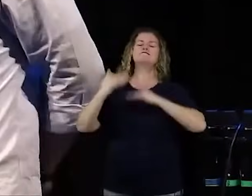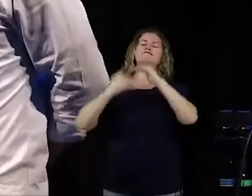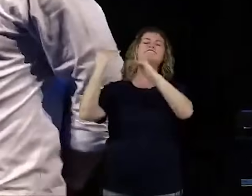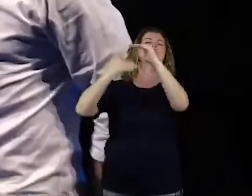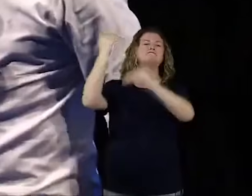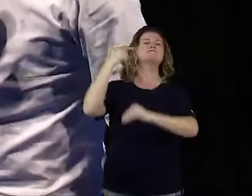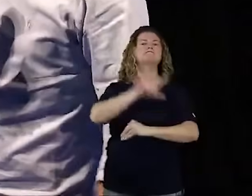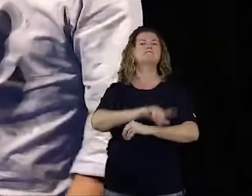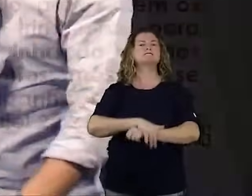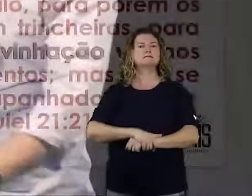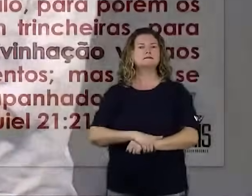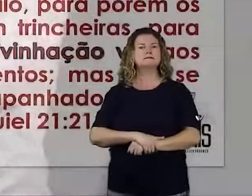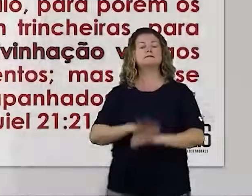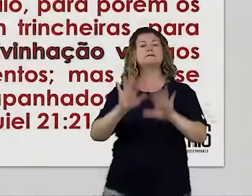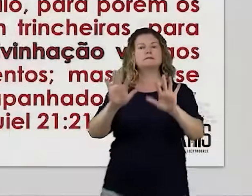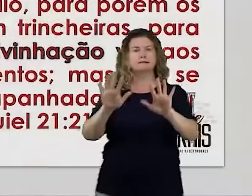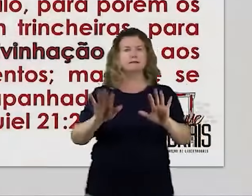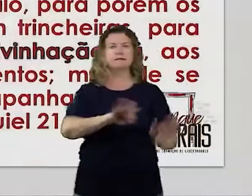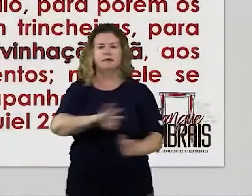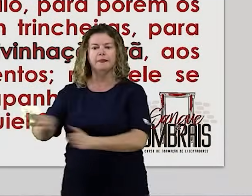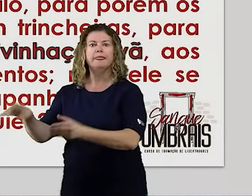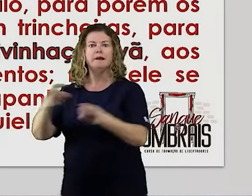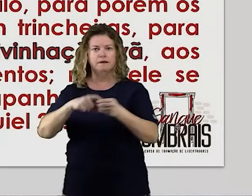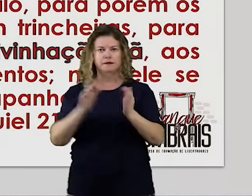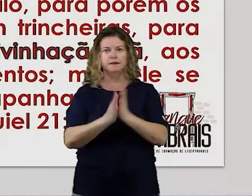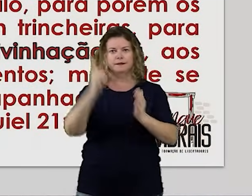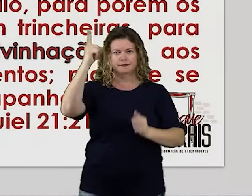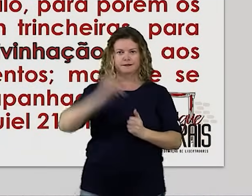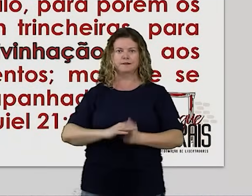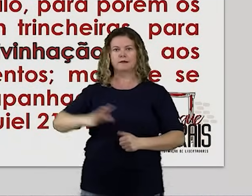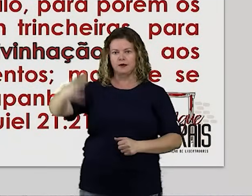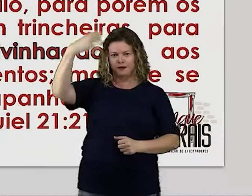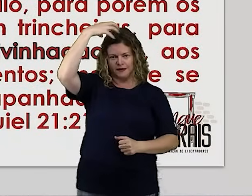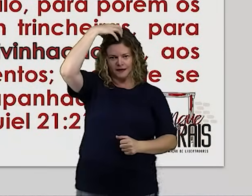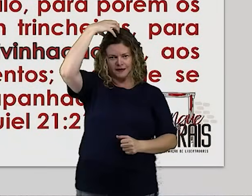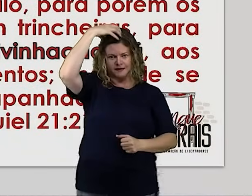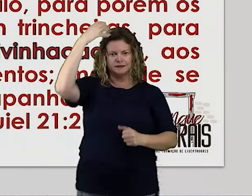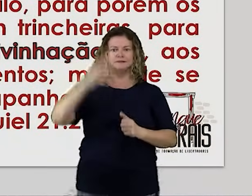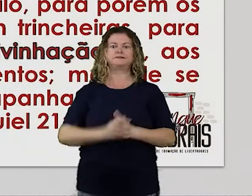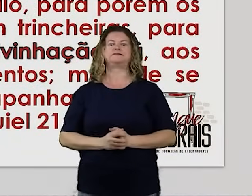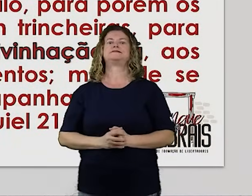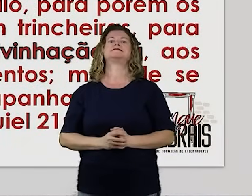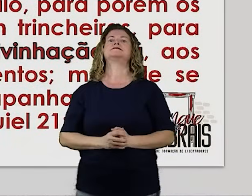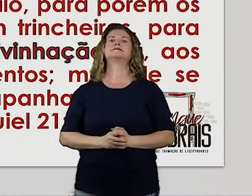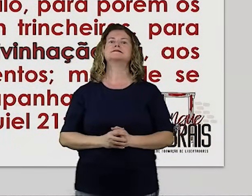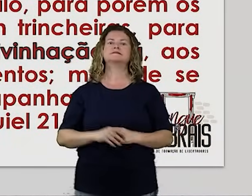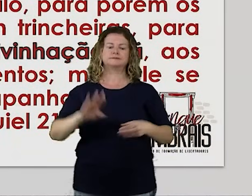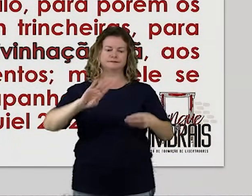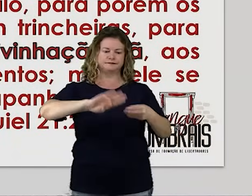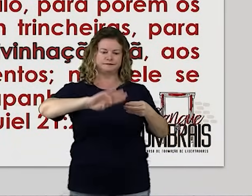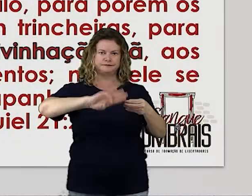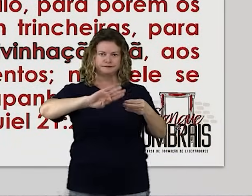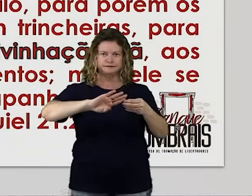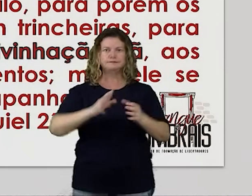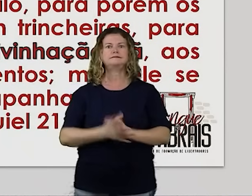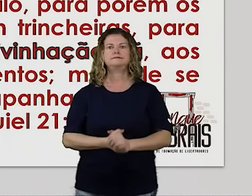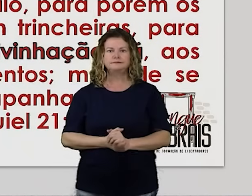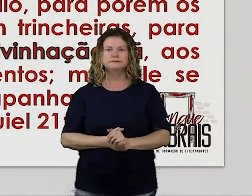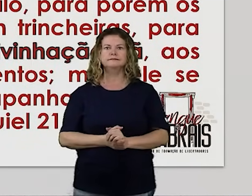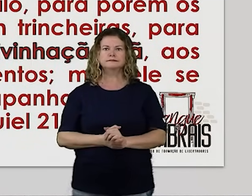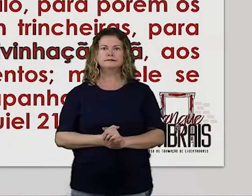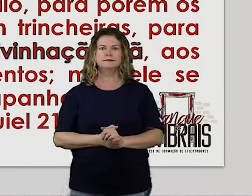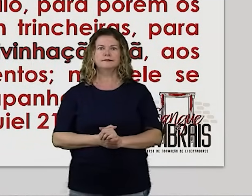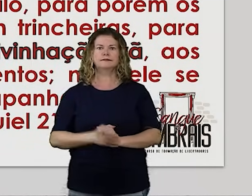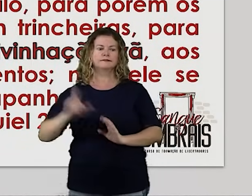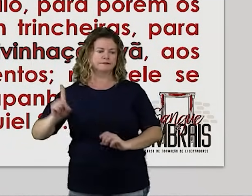Babilônia Parará na diga Encruzilhada diga Encruzilhada gente fazer despacho